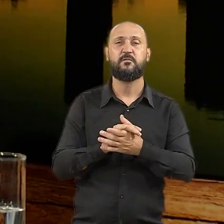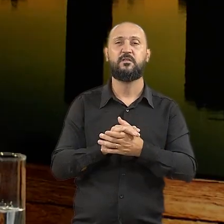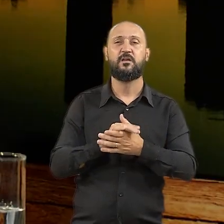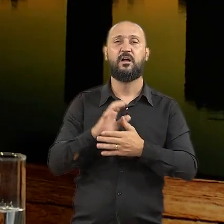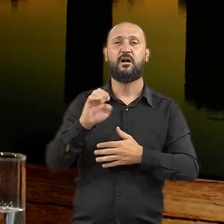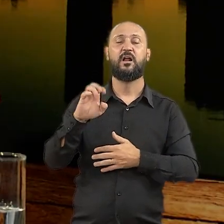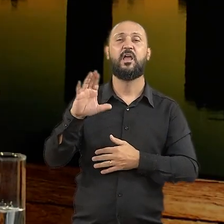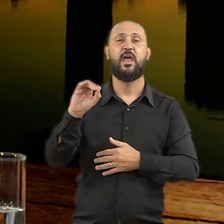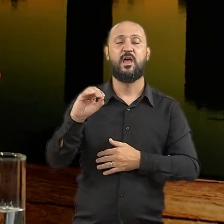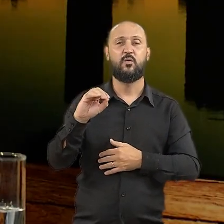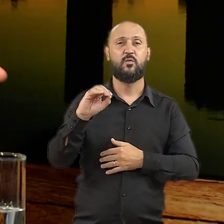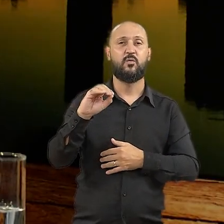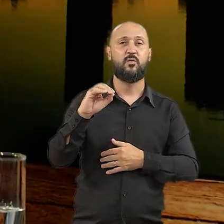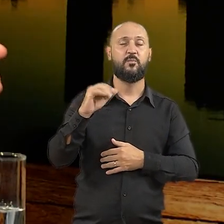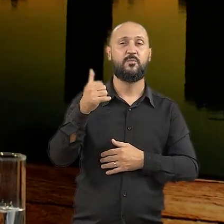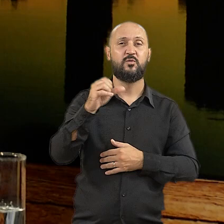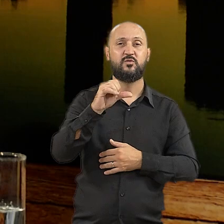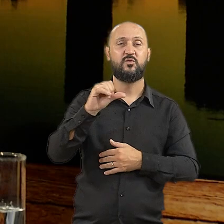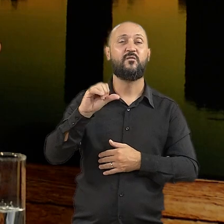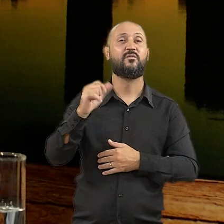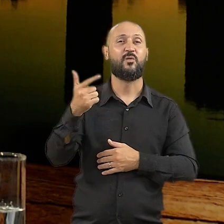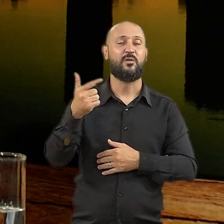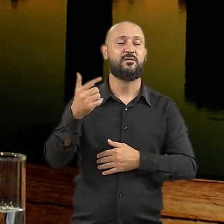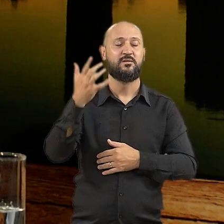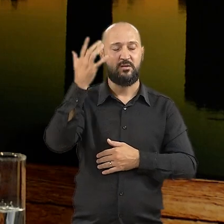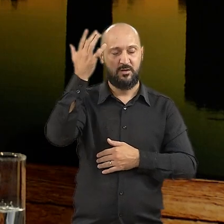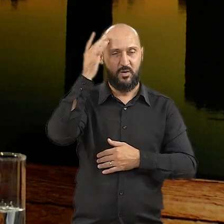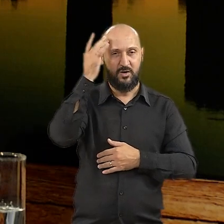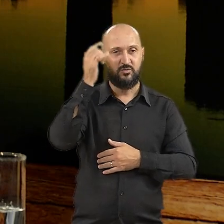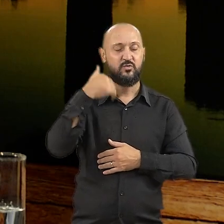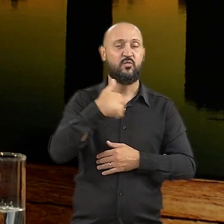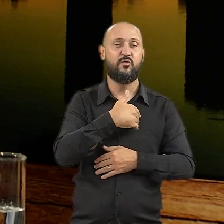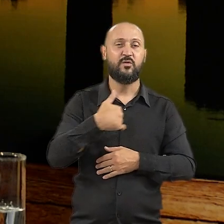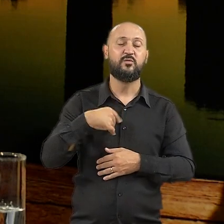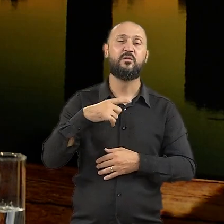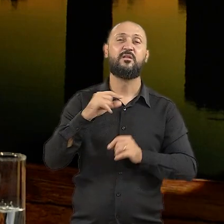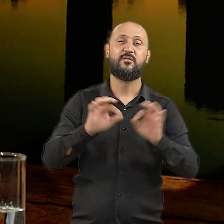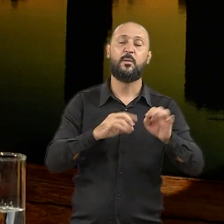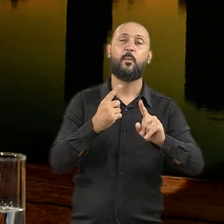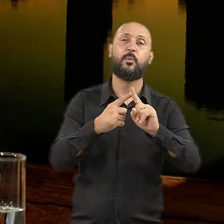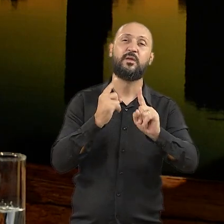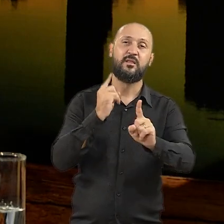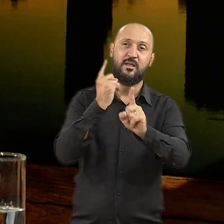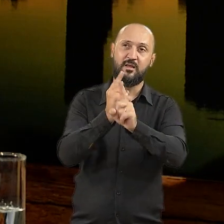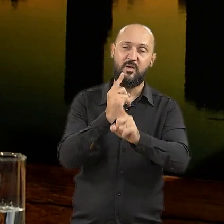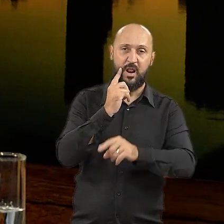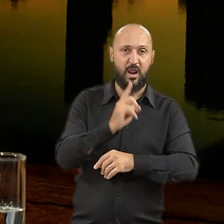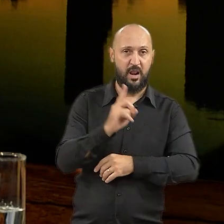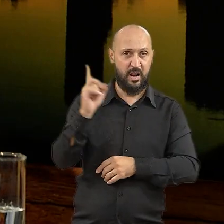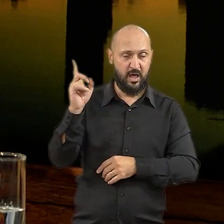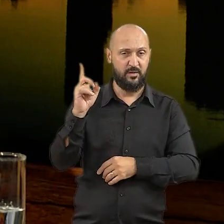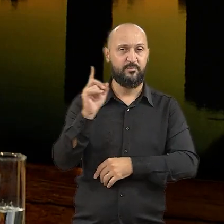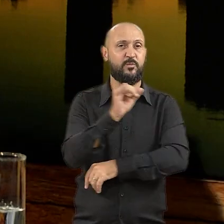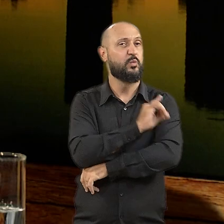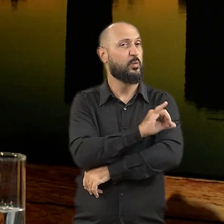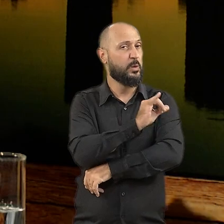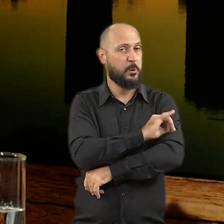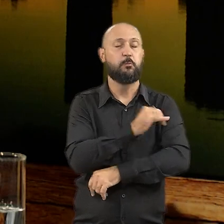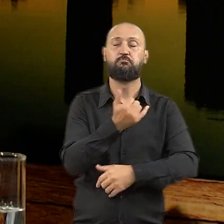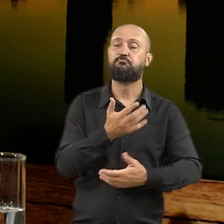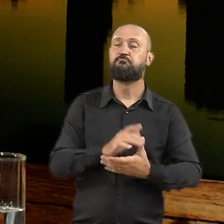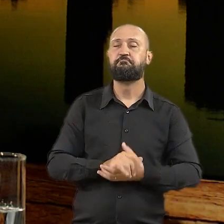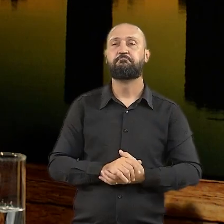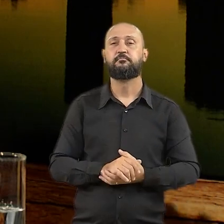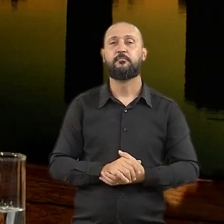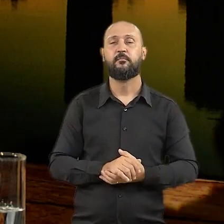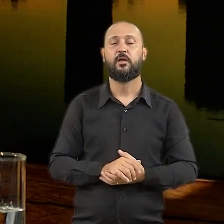O Festival Eco 92, que o governo organizou aqui, porque ia ter o encontro Eco 92 no Rio